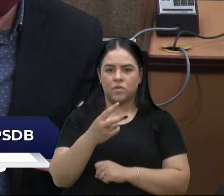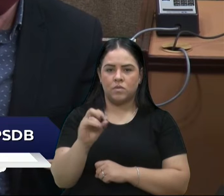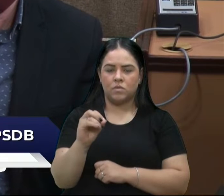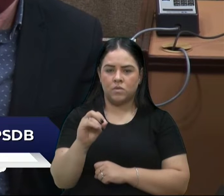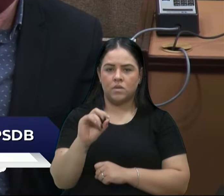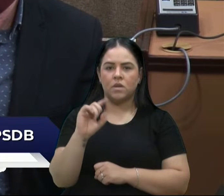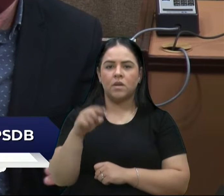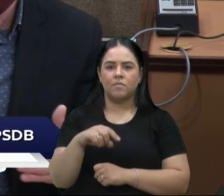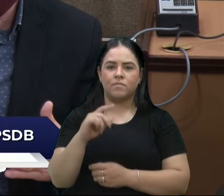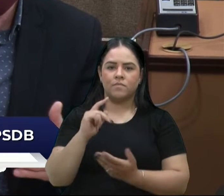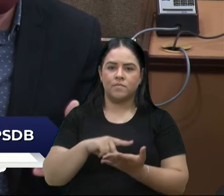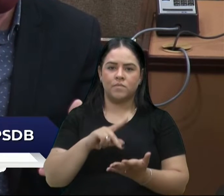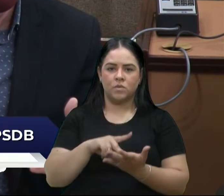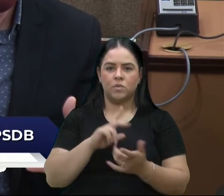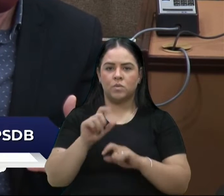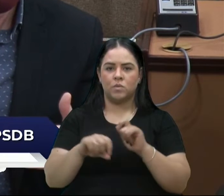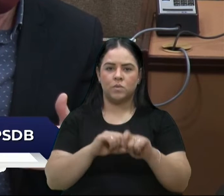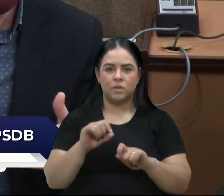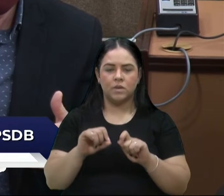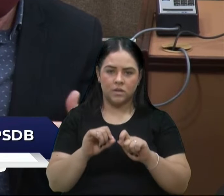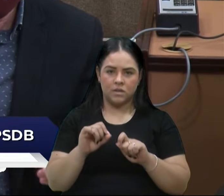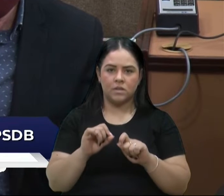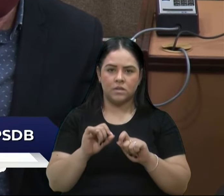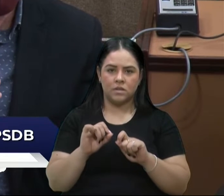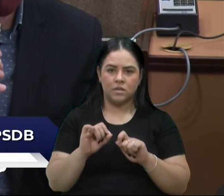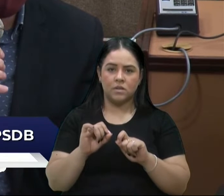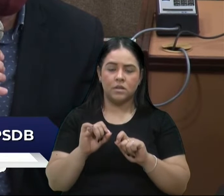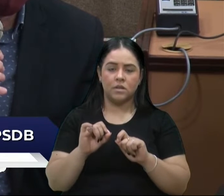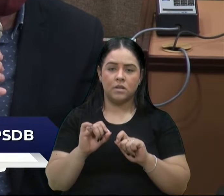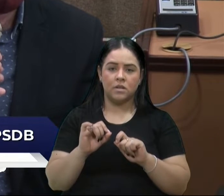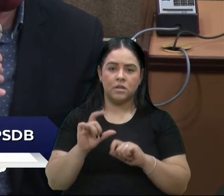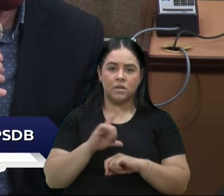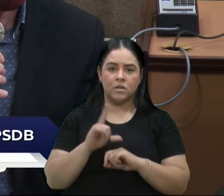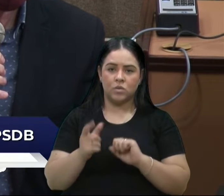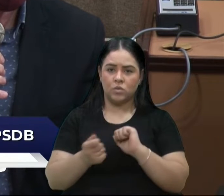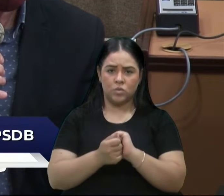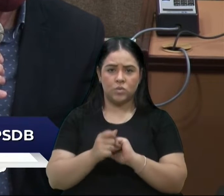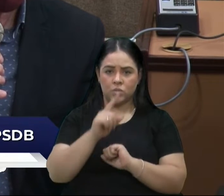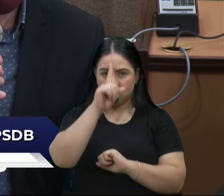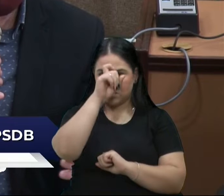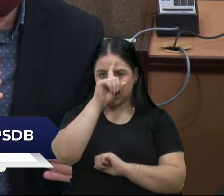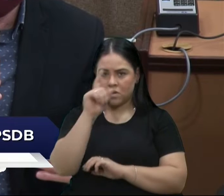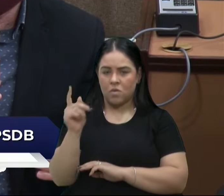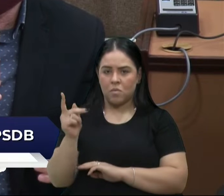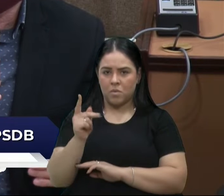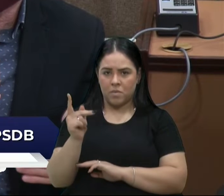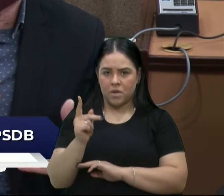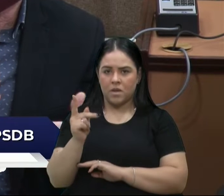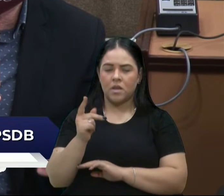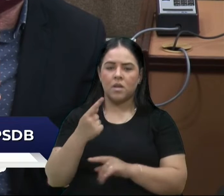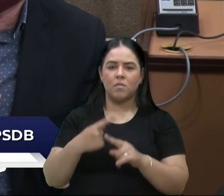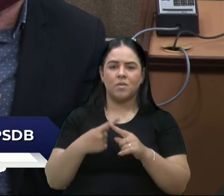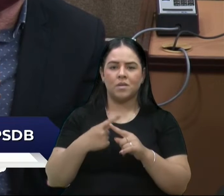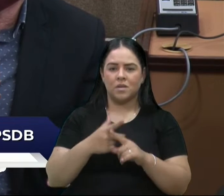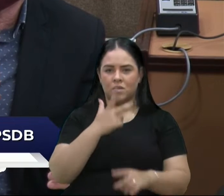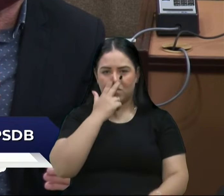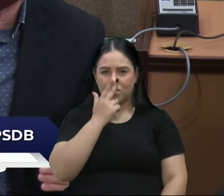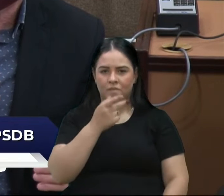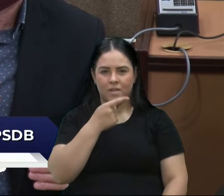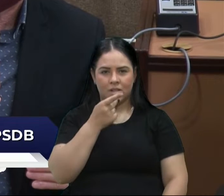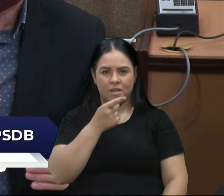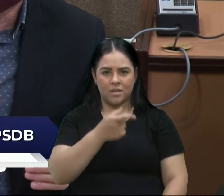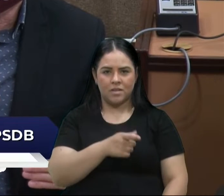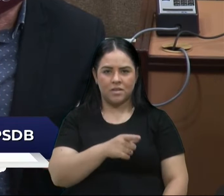é justamente a situação criada com o Hospital Pompeia. O Hospital Pompeia, como já disse em outros